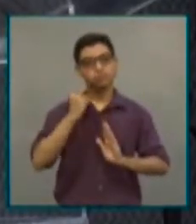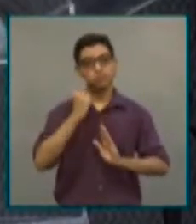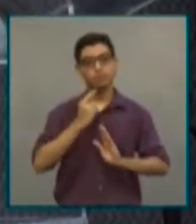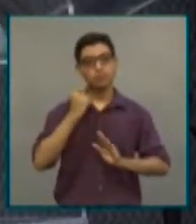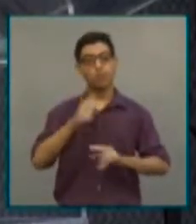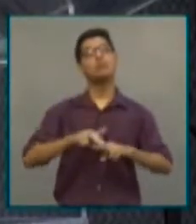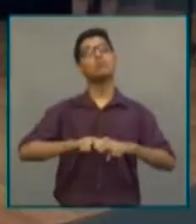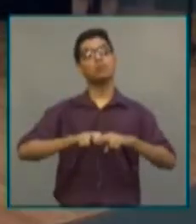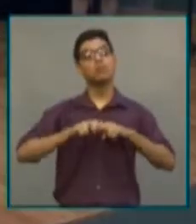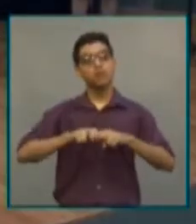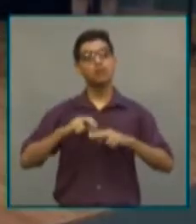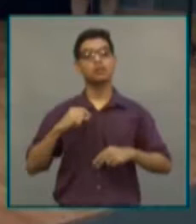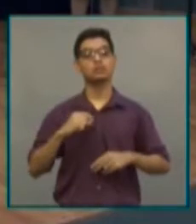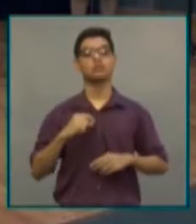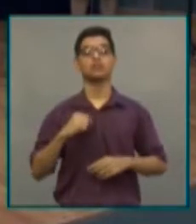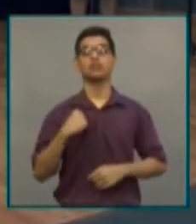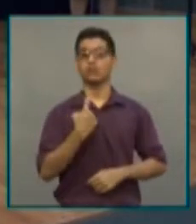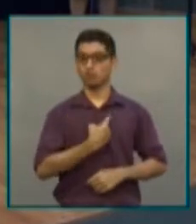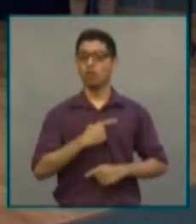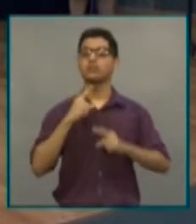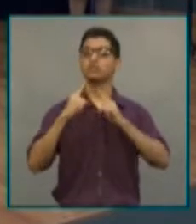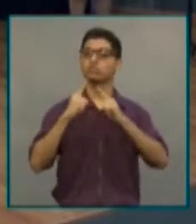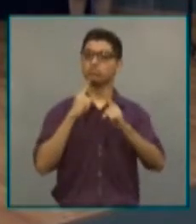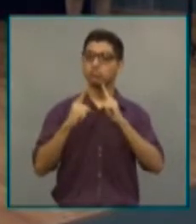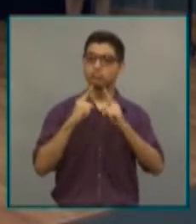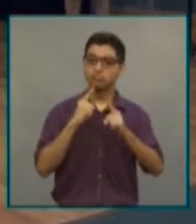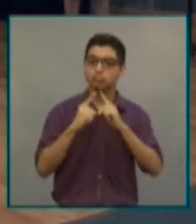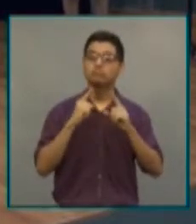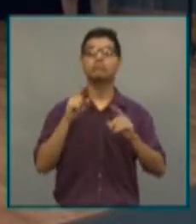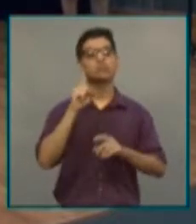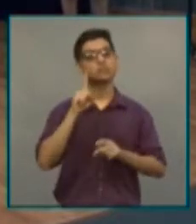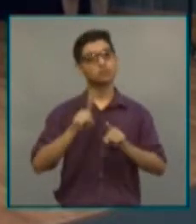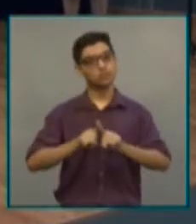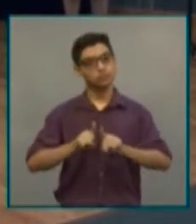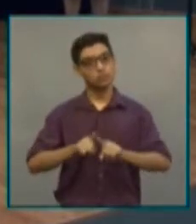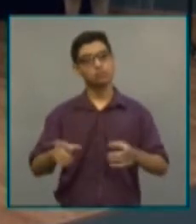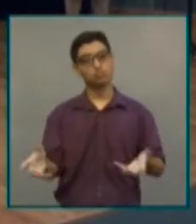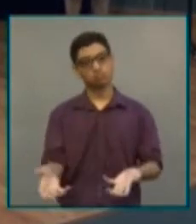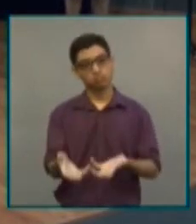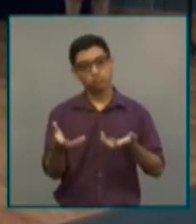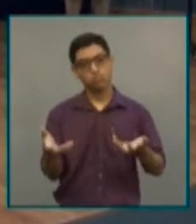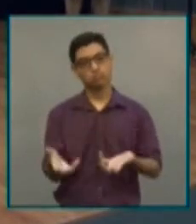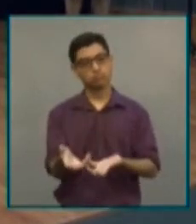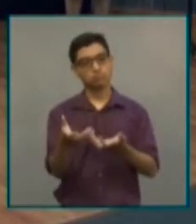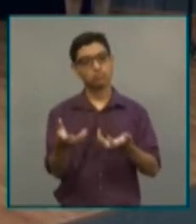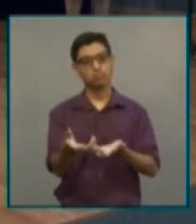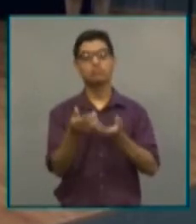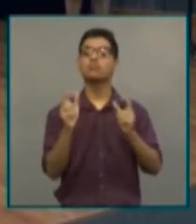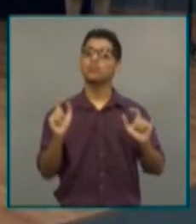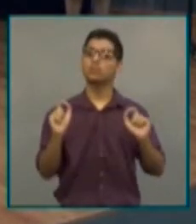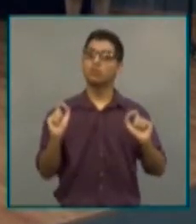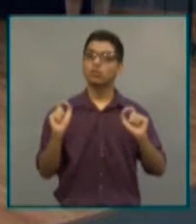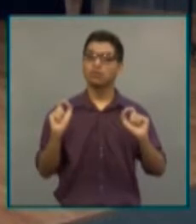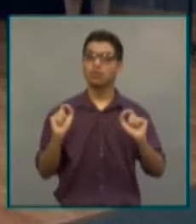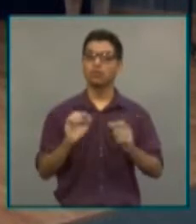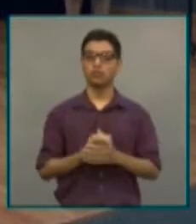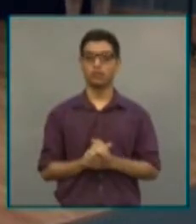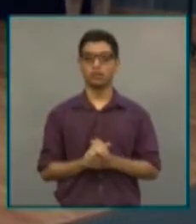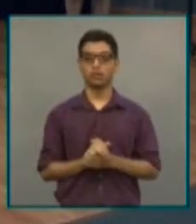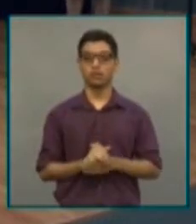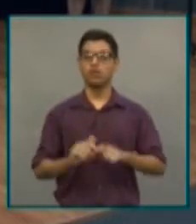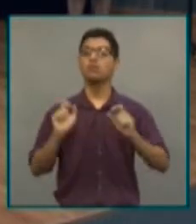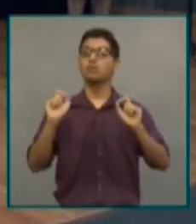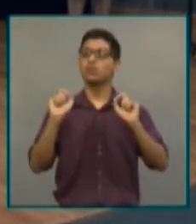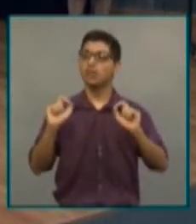sim que estabelecer um diálogo, fomentar um movimento do processo em que as partes estejam atuantes, e